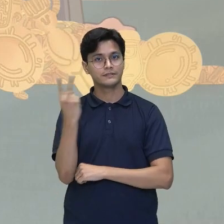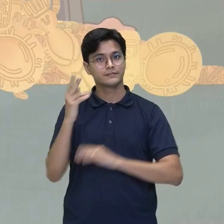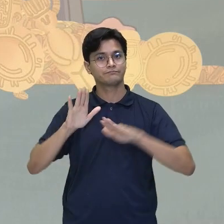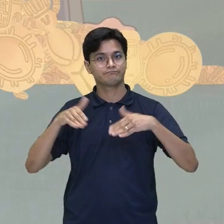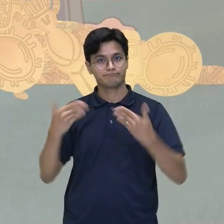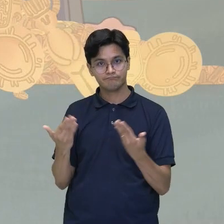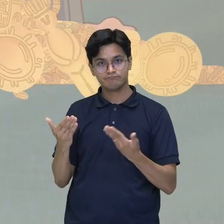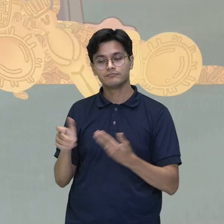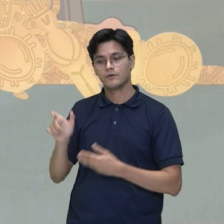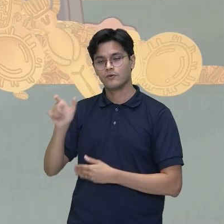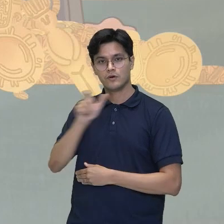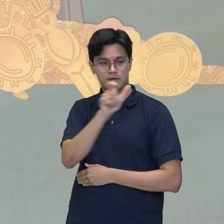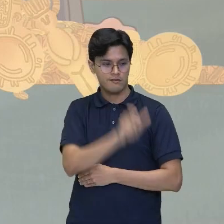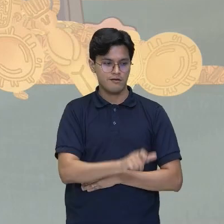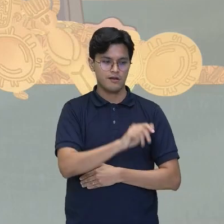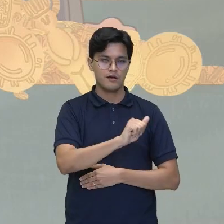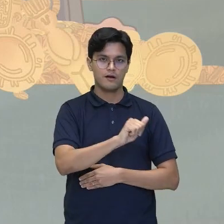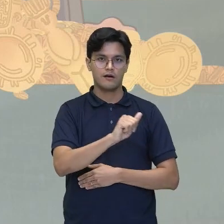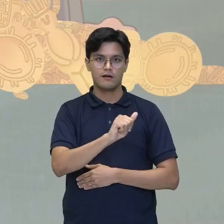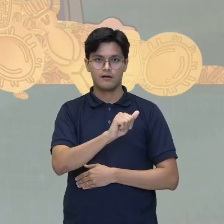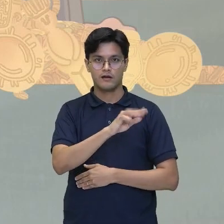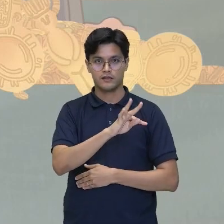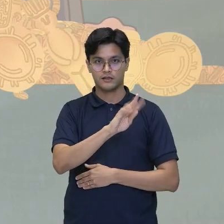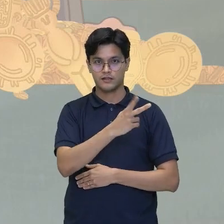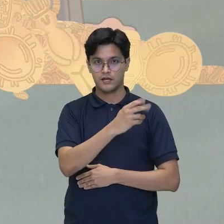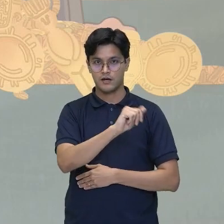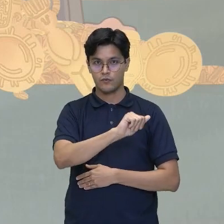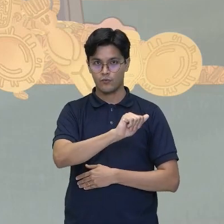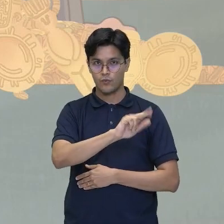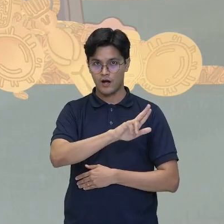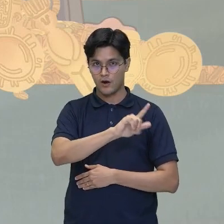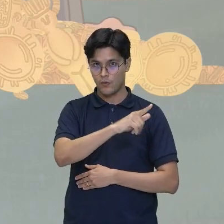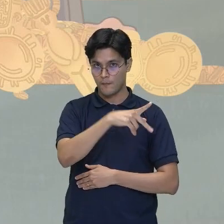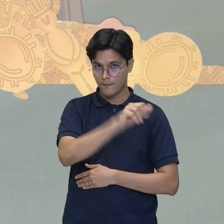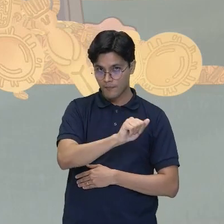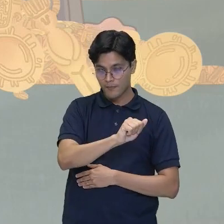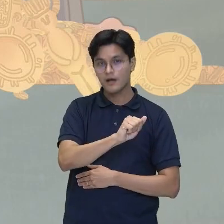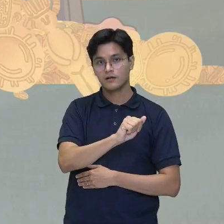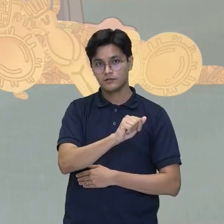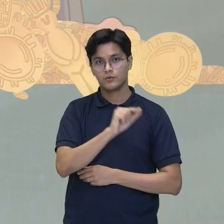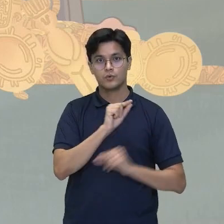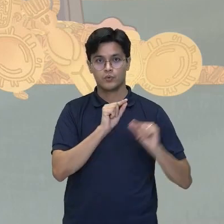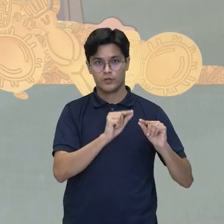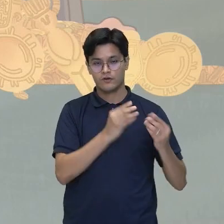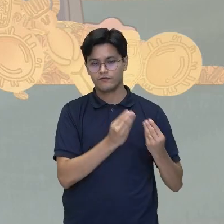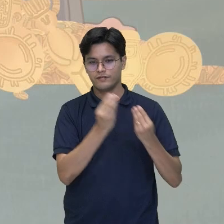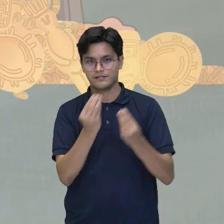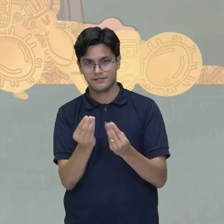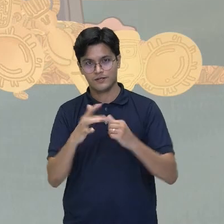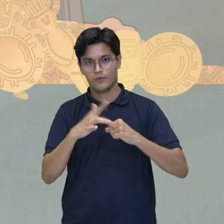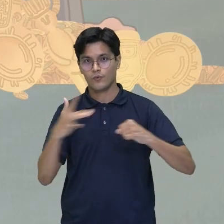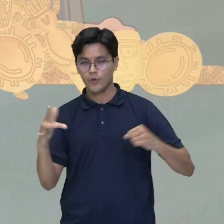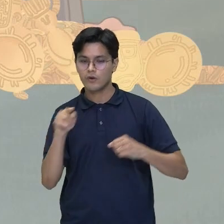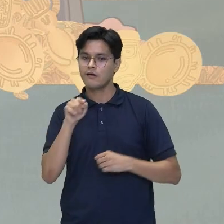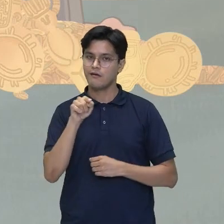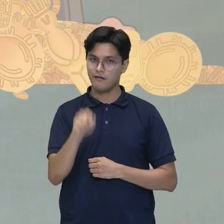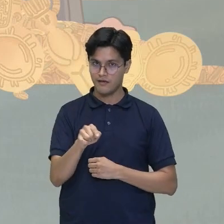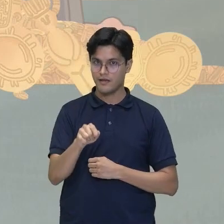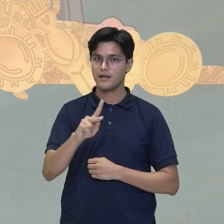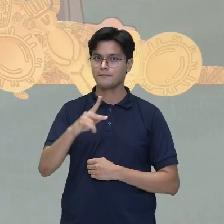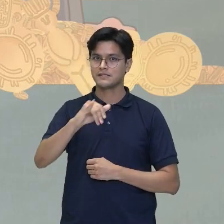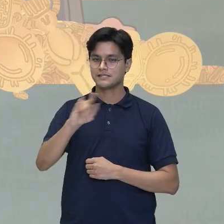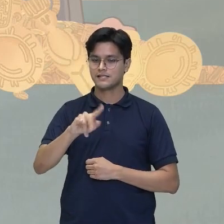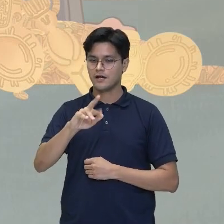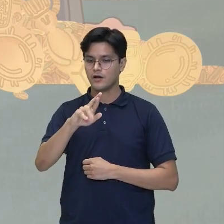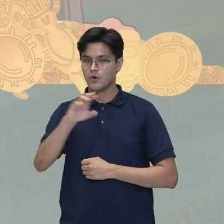Atahualpa ofereceu a Pizarro o quarto cheio de ouro, como eu falei para vocês, né? Pizarro aceita a oferta, porém não